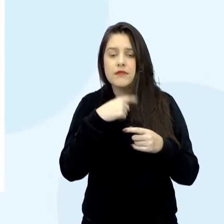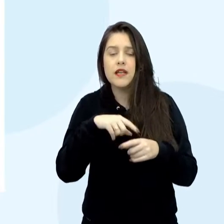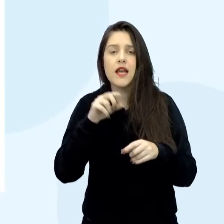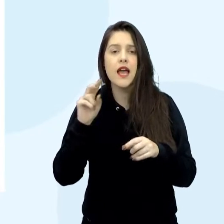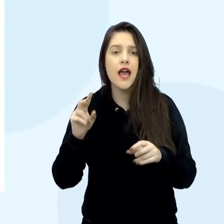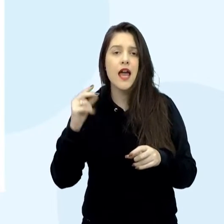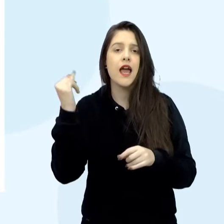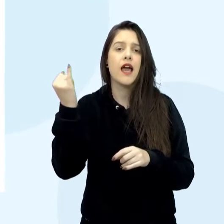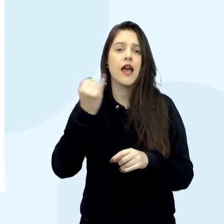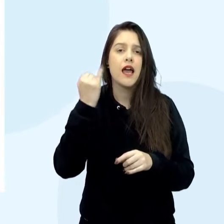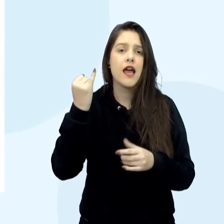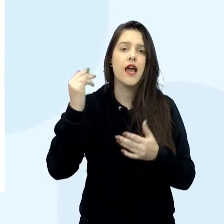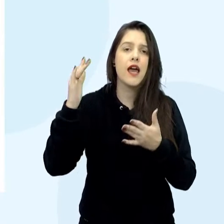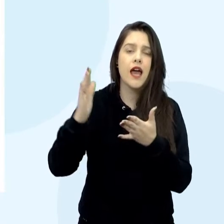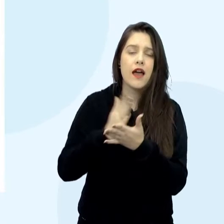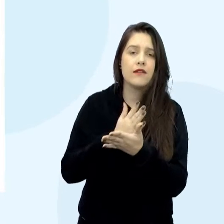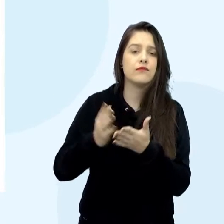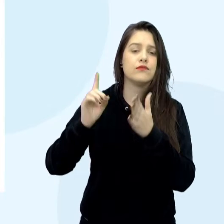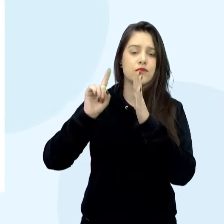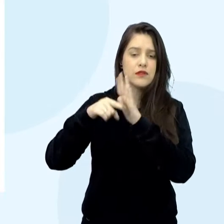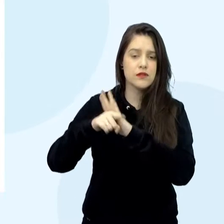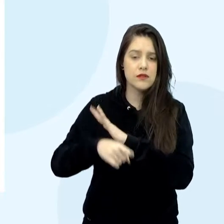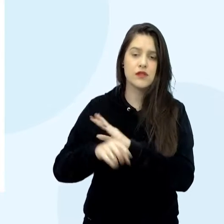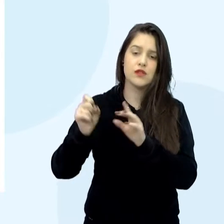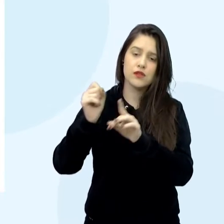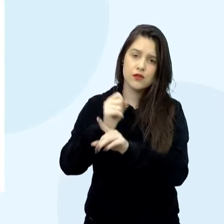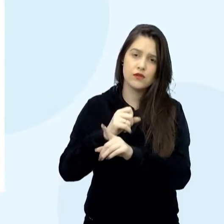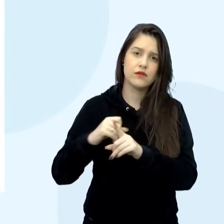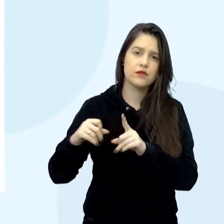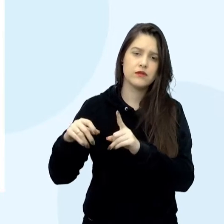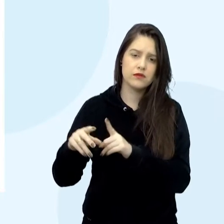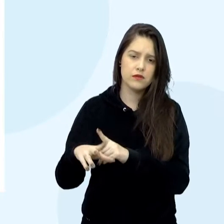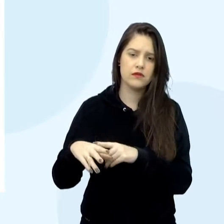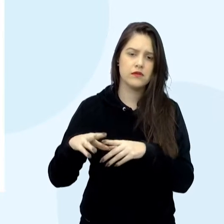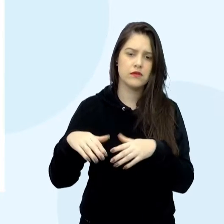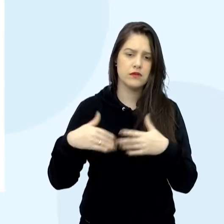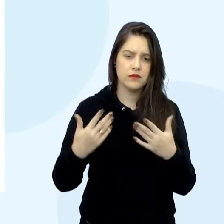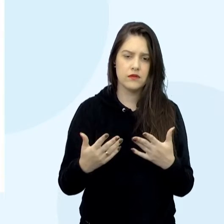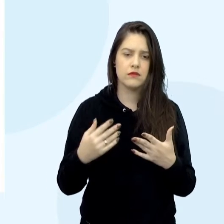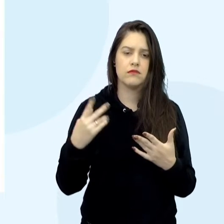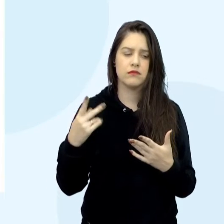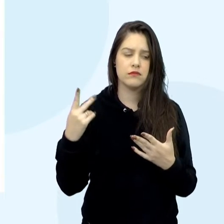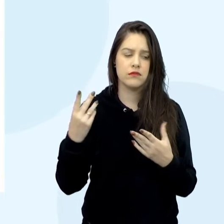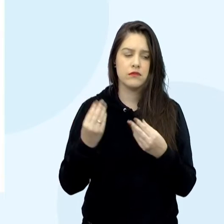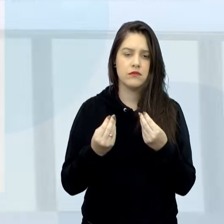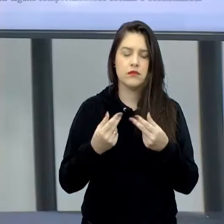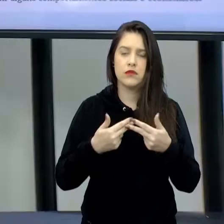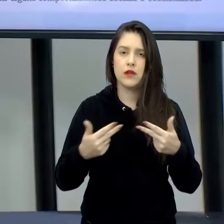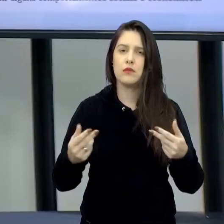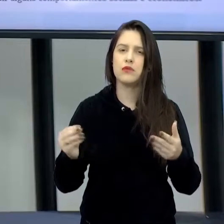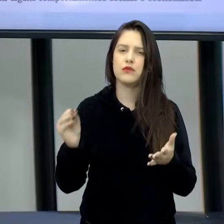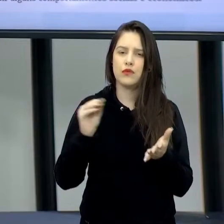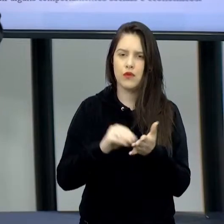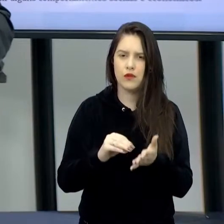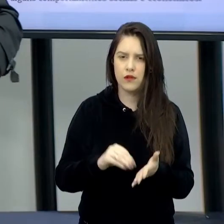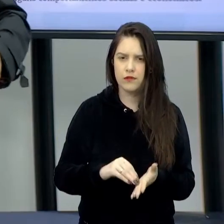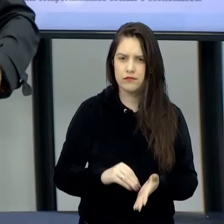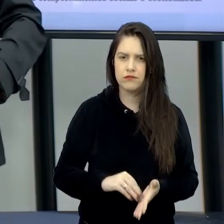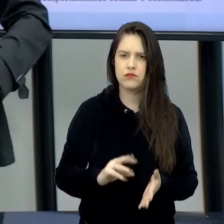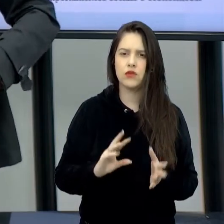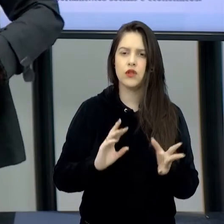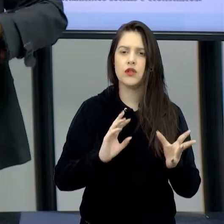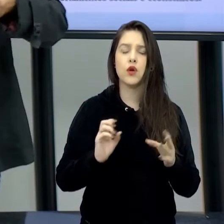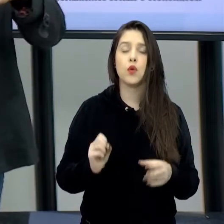importante reconstruir alguns comportamentos sociais e econômicos. Então, olha só, muito bem colocado, né?